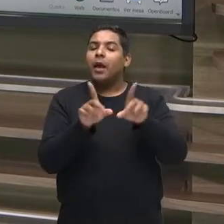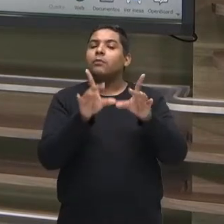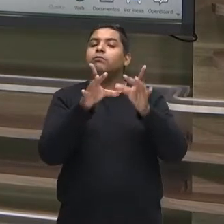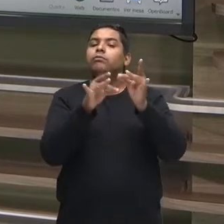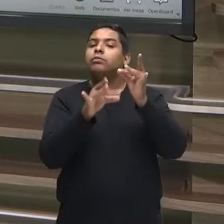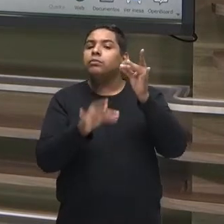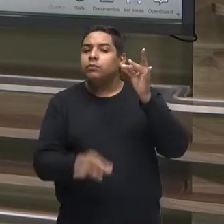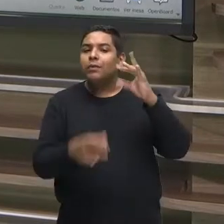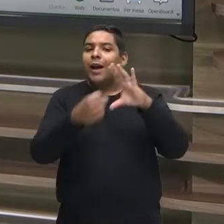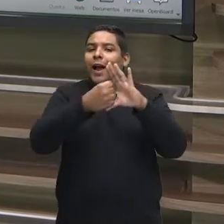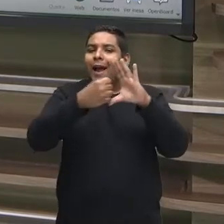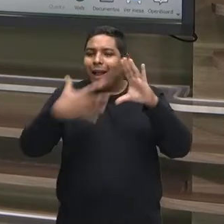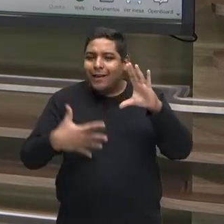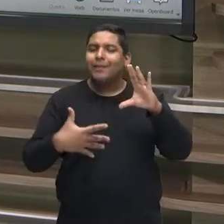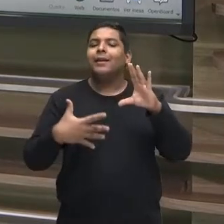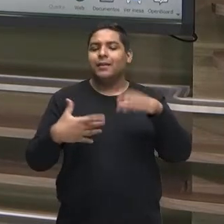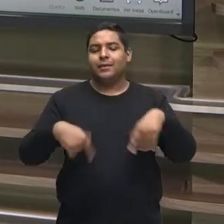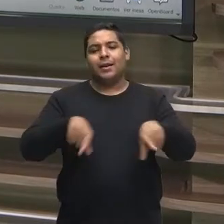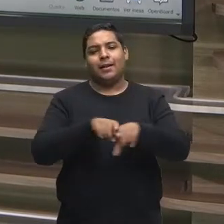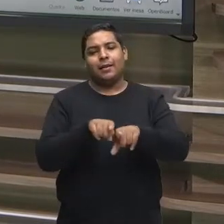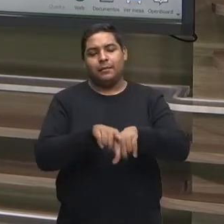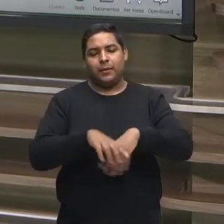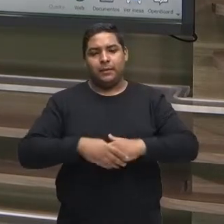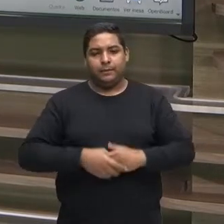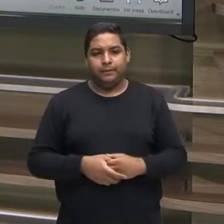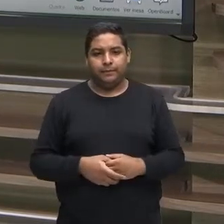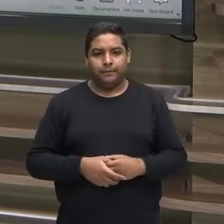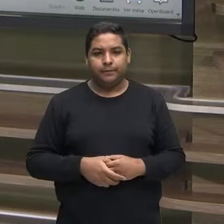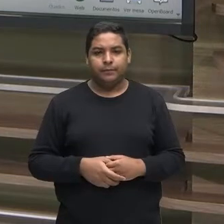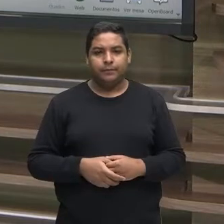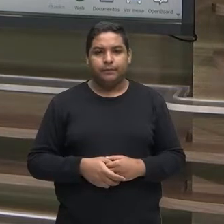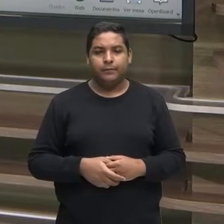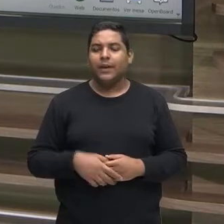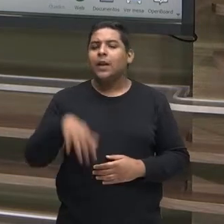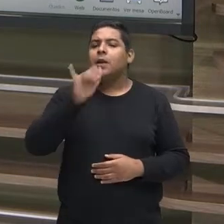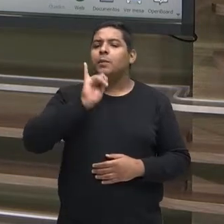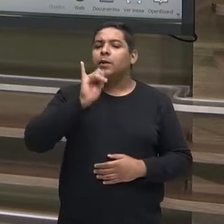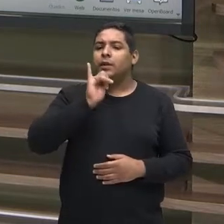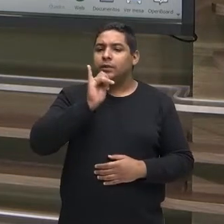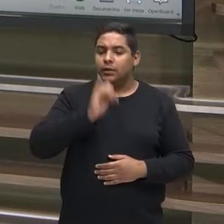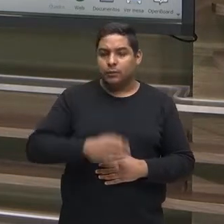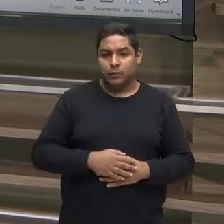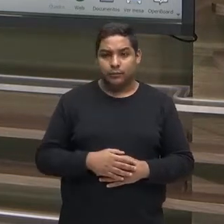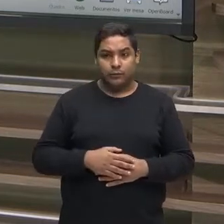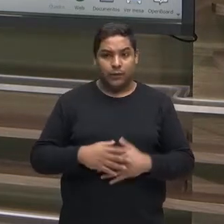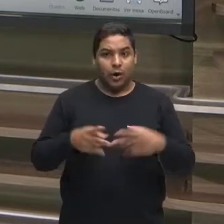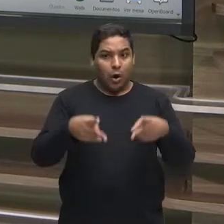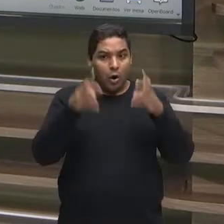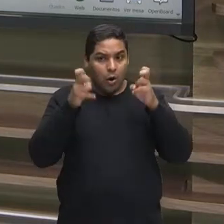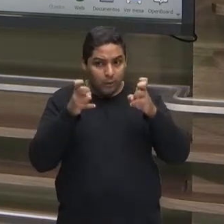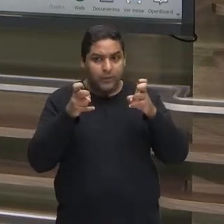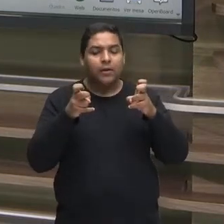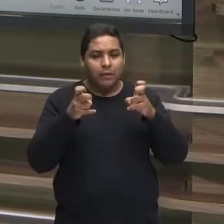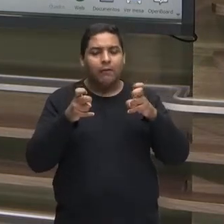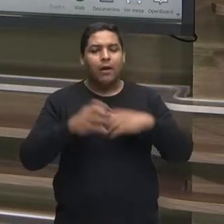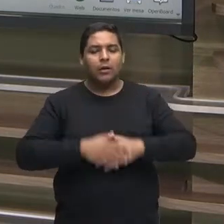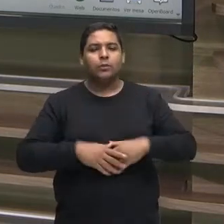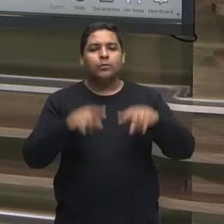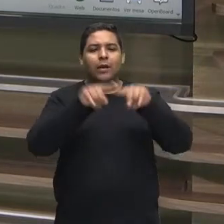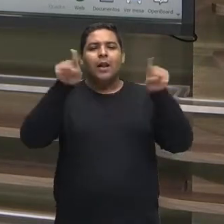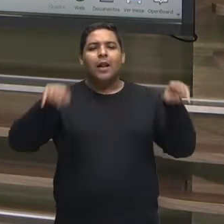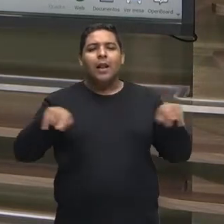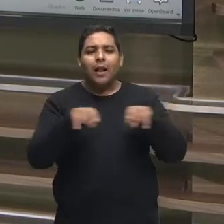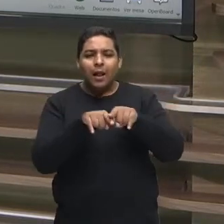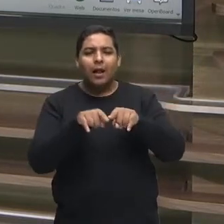enquanto classificação, nós temos o seguinte. Ora, observando sempre os lados paralelos nesse